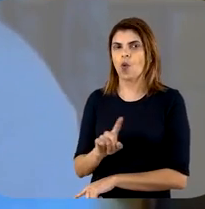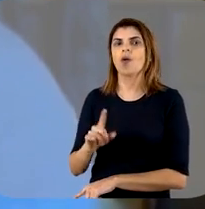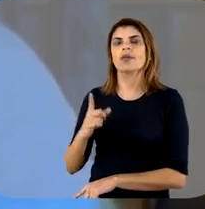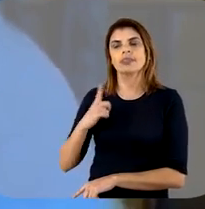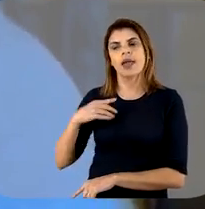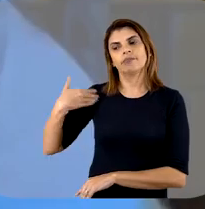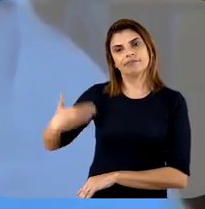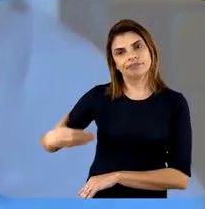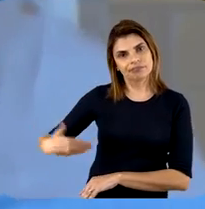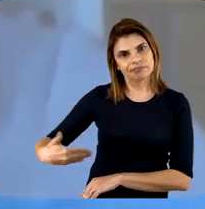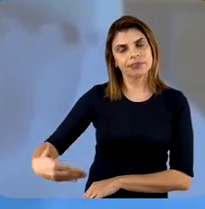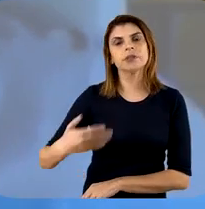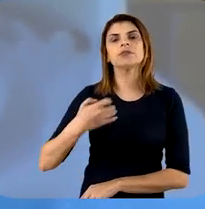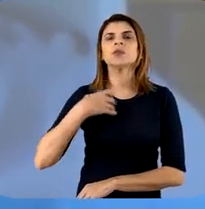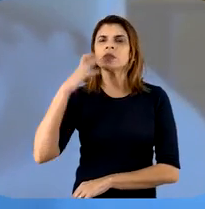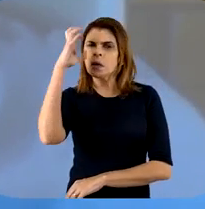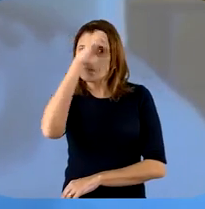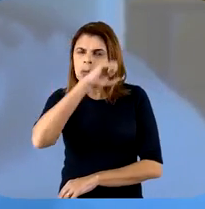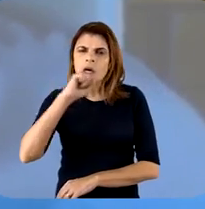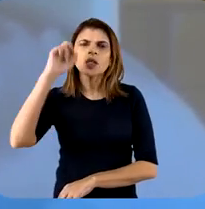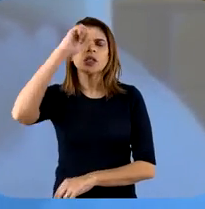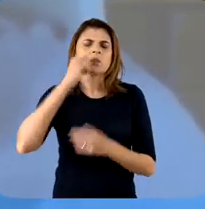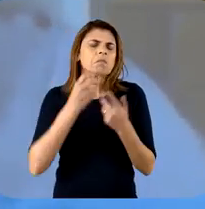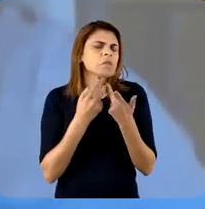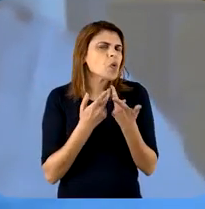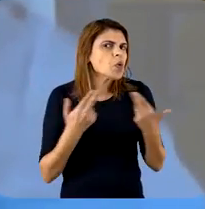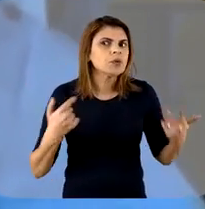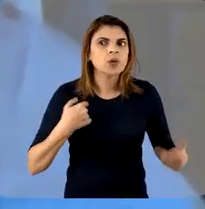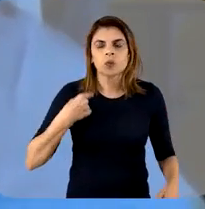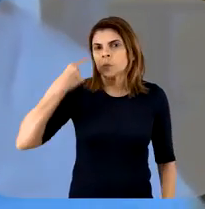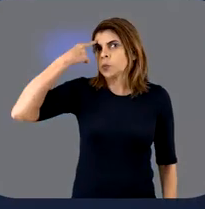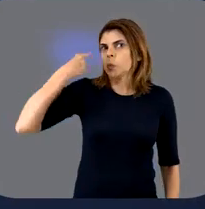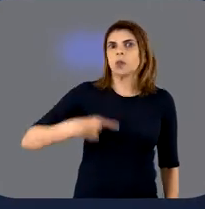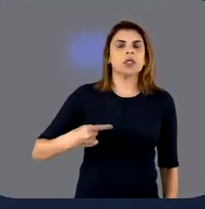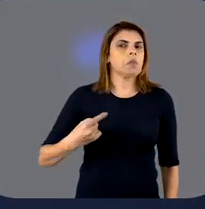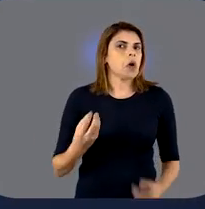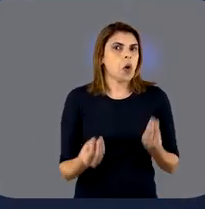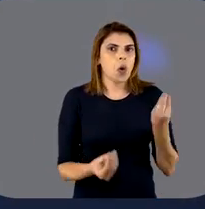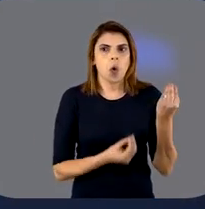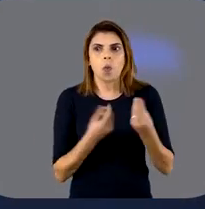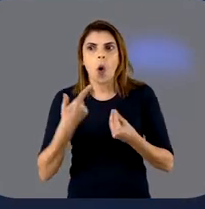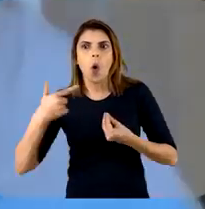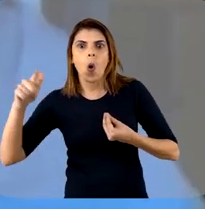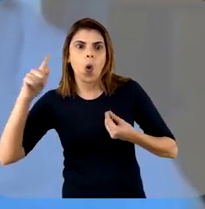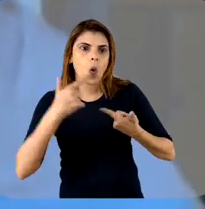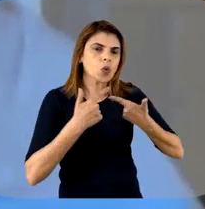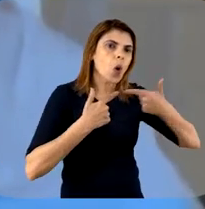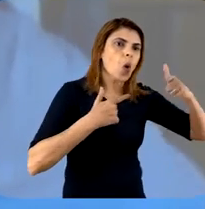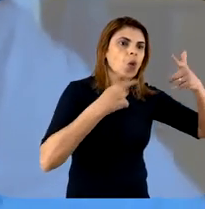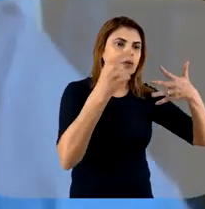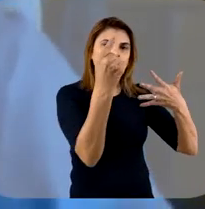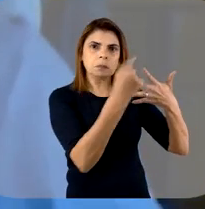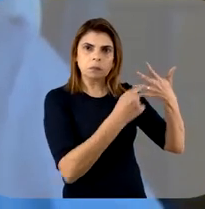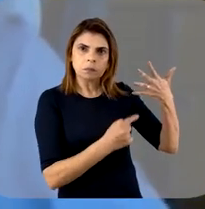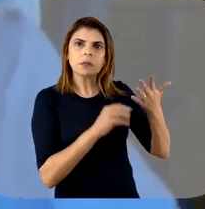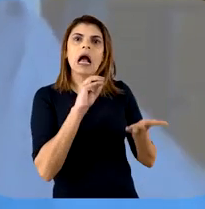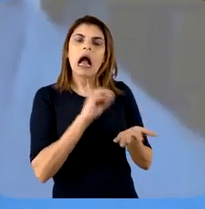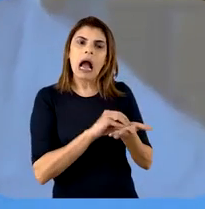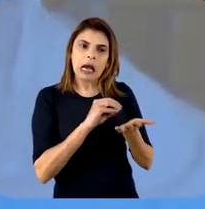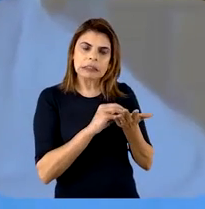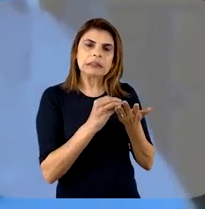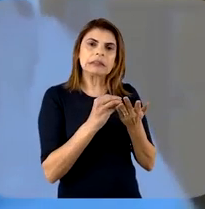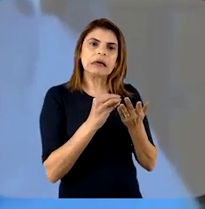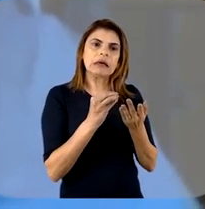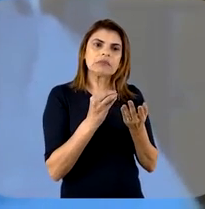curso, né? Nós já aprendemos um bocado de coisa, mas não sabemos outros tantos, né? Tem muitas questões que estão em aberto,